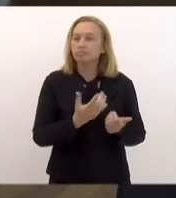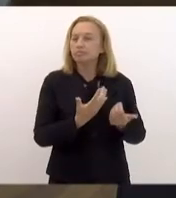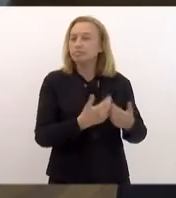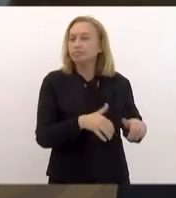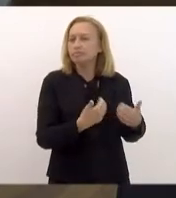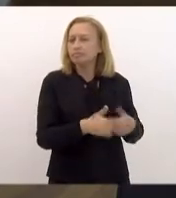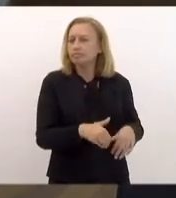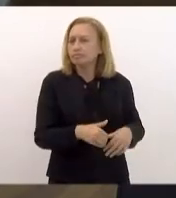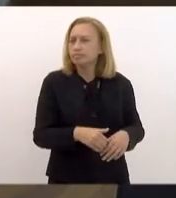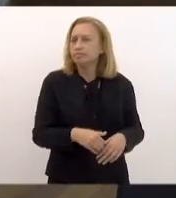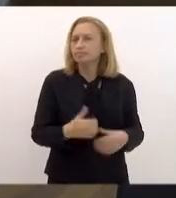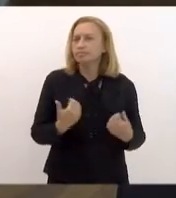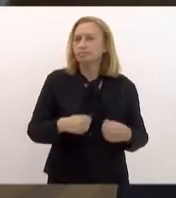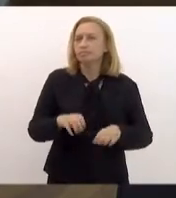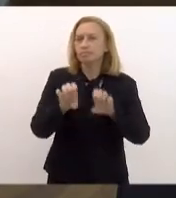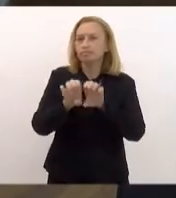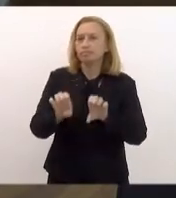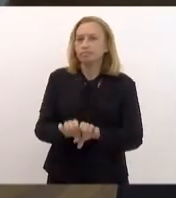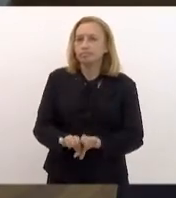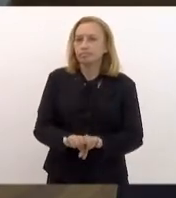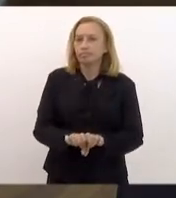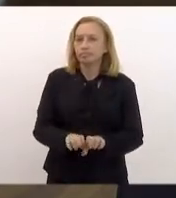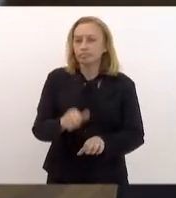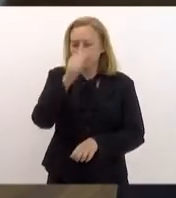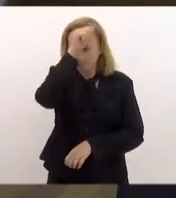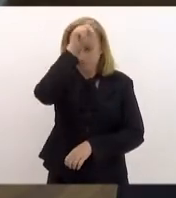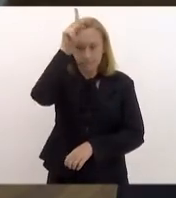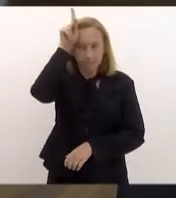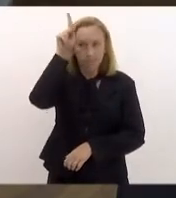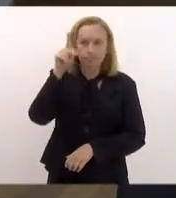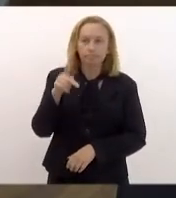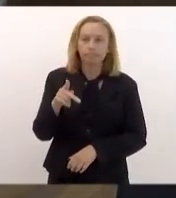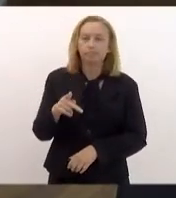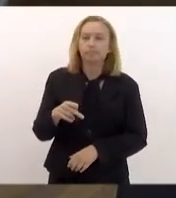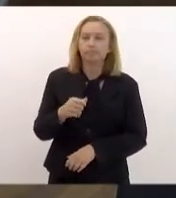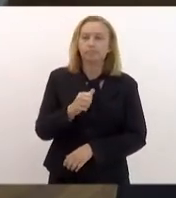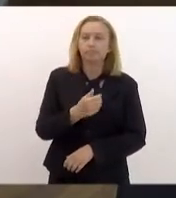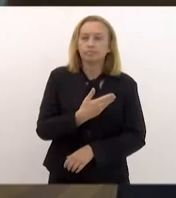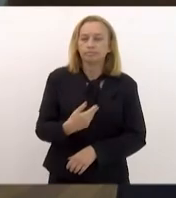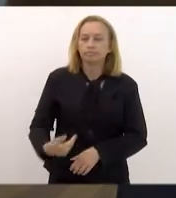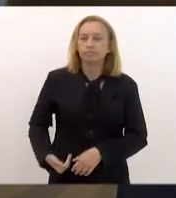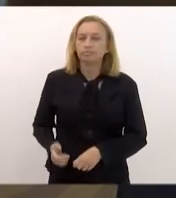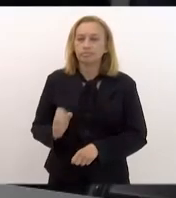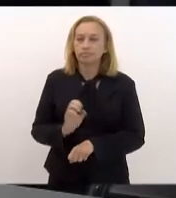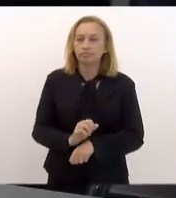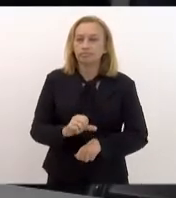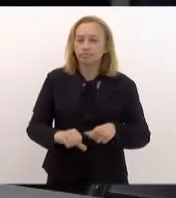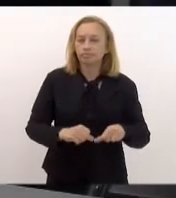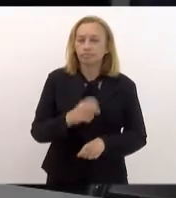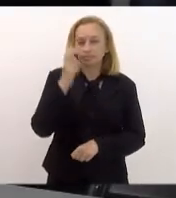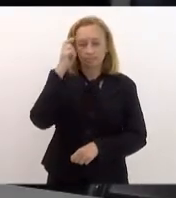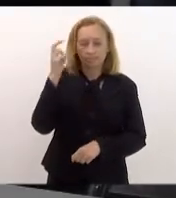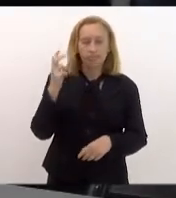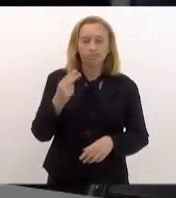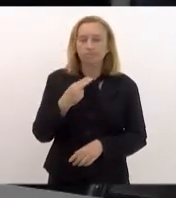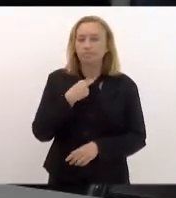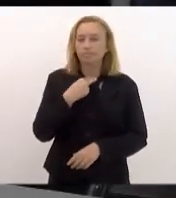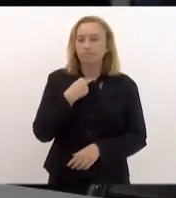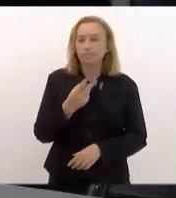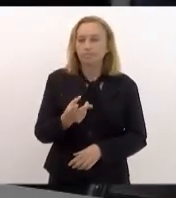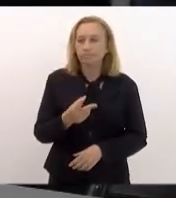nós vai ter que estruturar a prefeitura, tem que estruturar o governo do Estado, tem que mudar a cultura. Está certo? Quer dizer, não pode